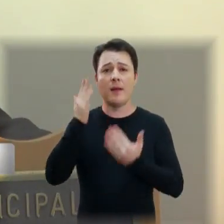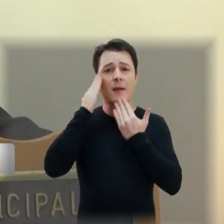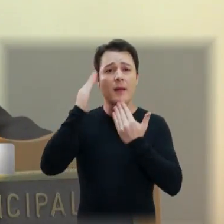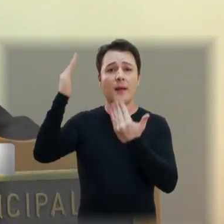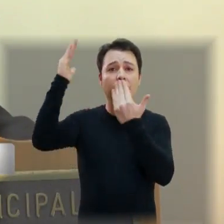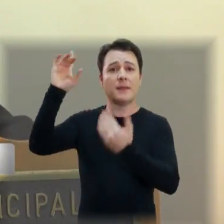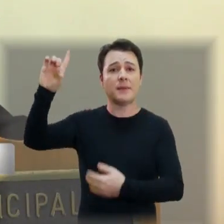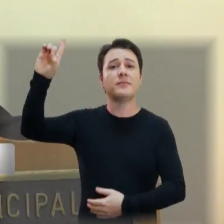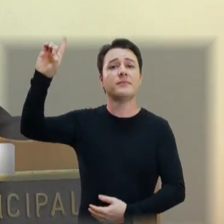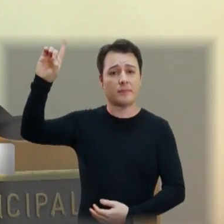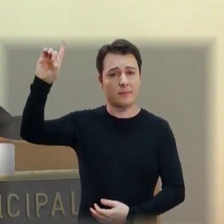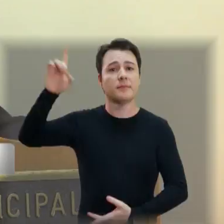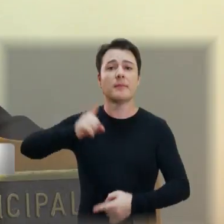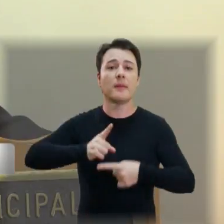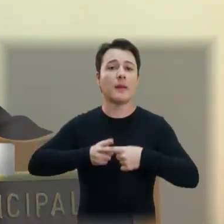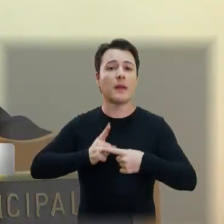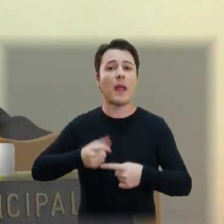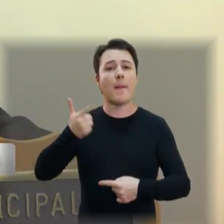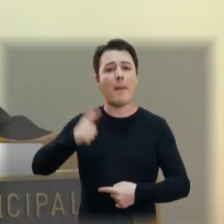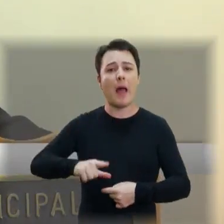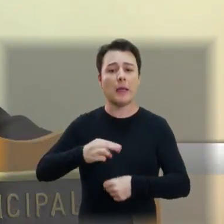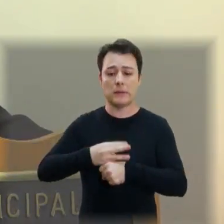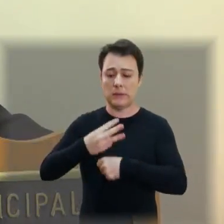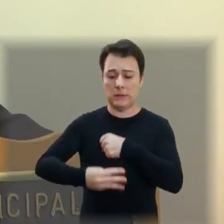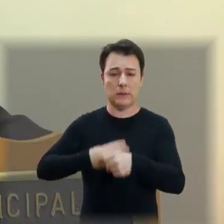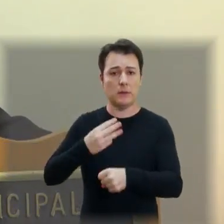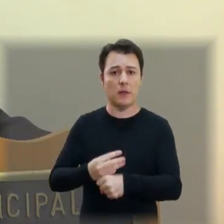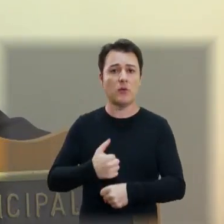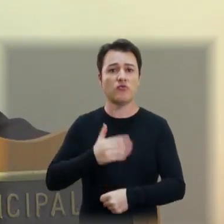Deus por mais esses 3 anos, né, que já